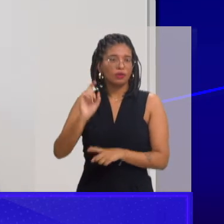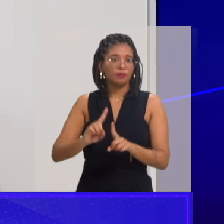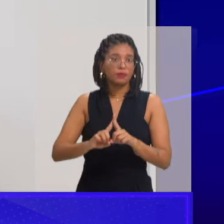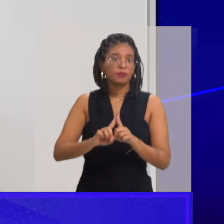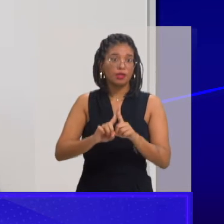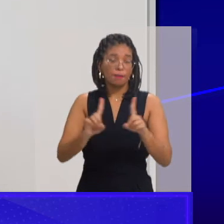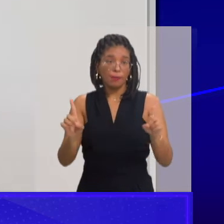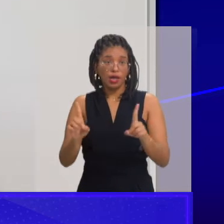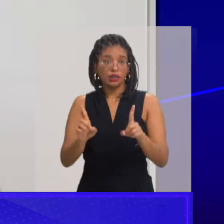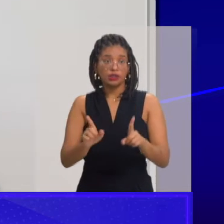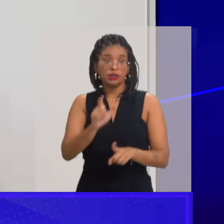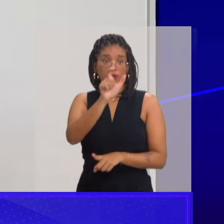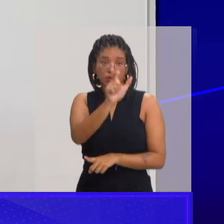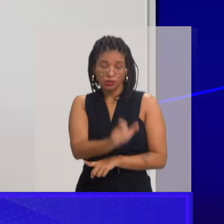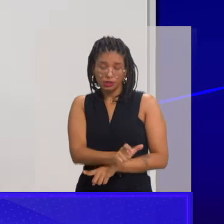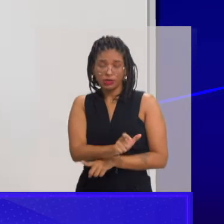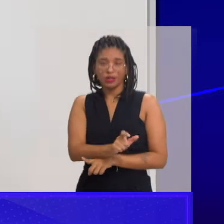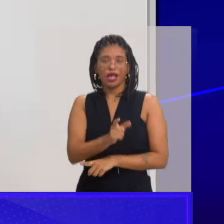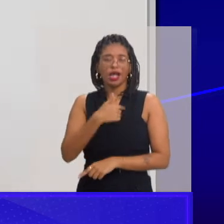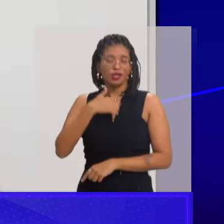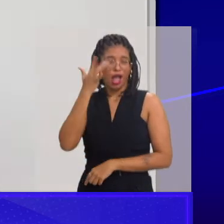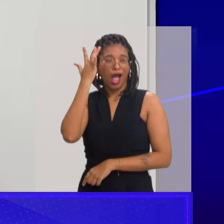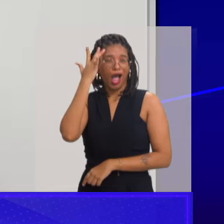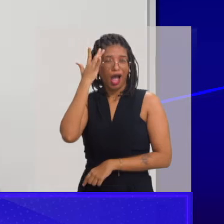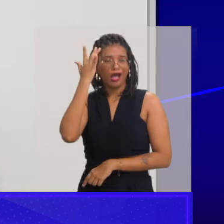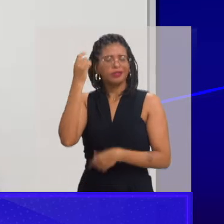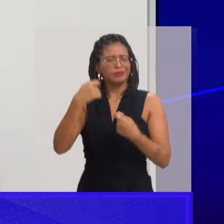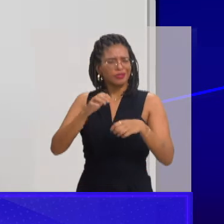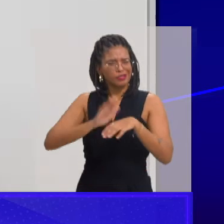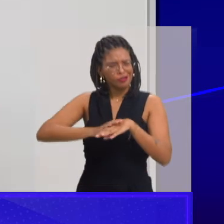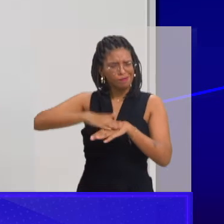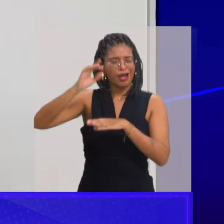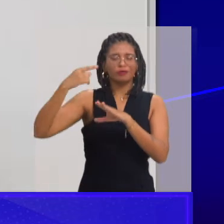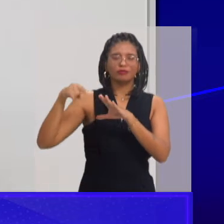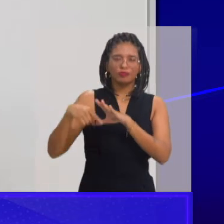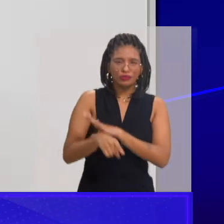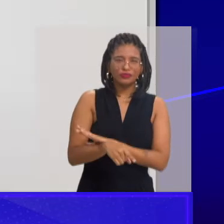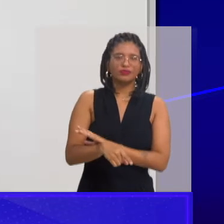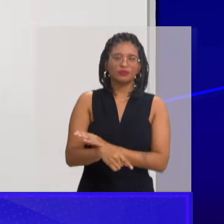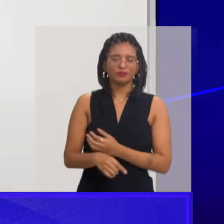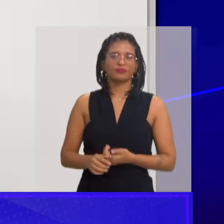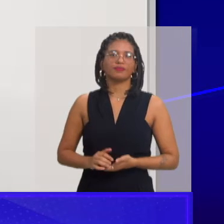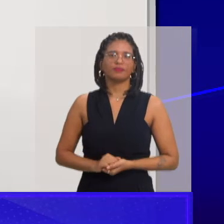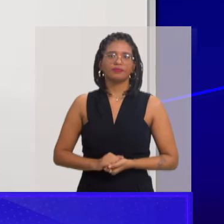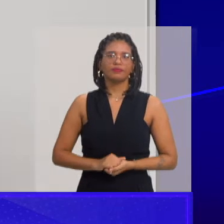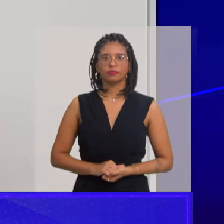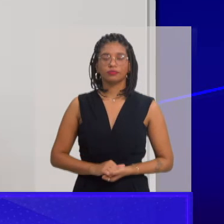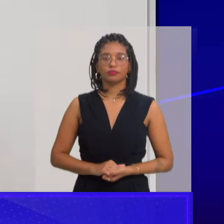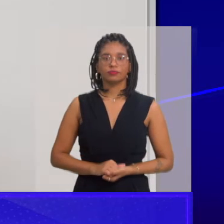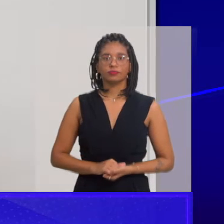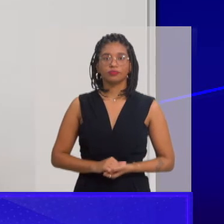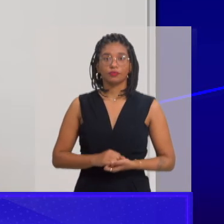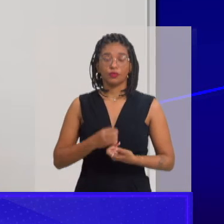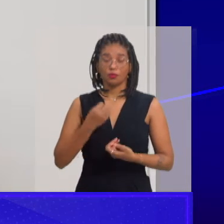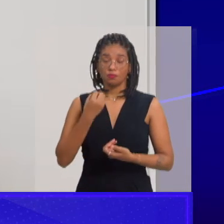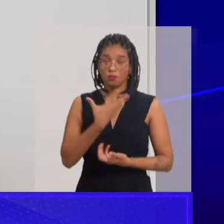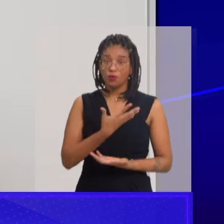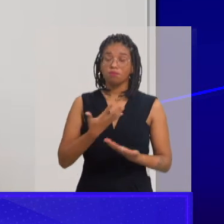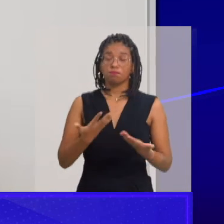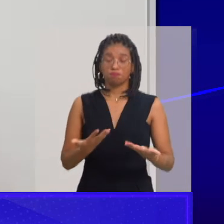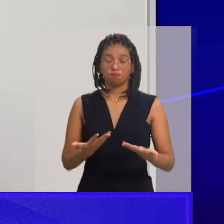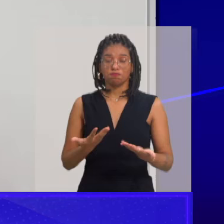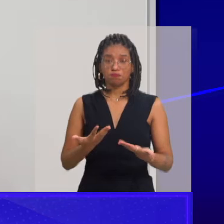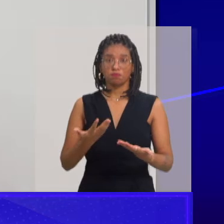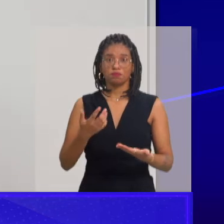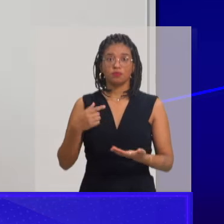é importante que a gente chegue mais longe em outros ambientes de cultura do Estado, para além de Teresina. Mas,